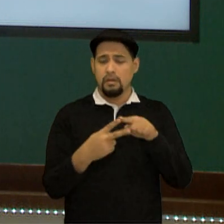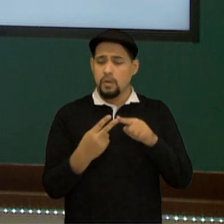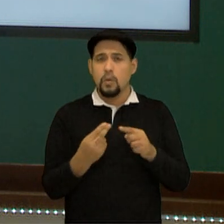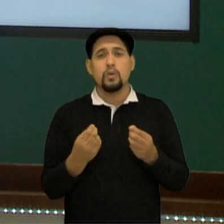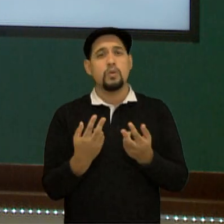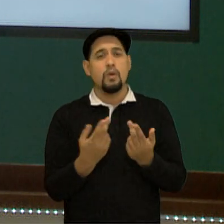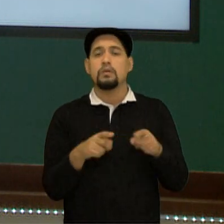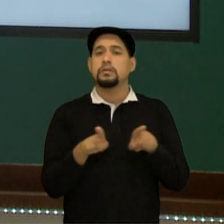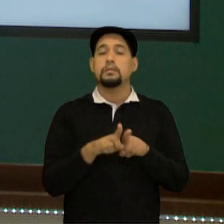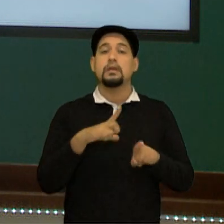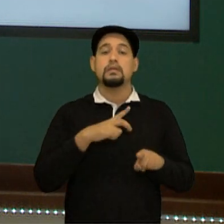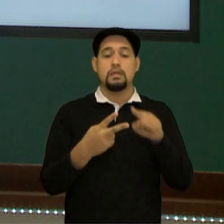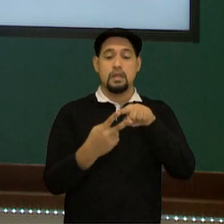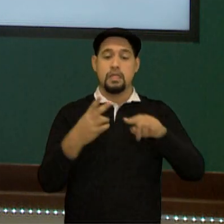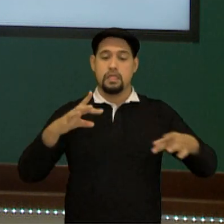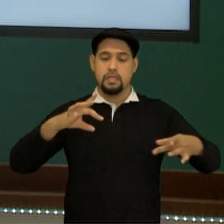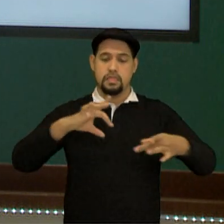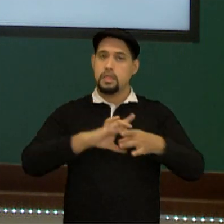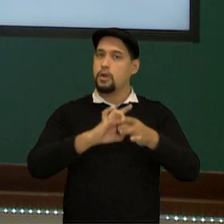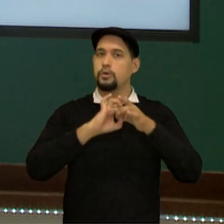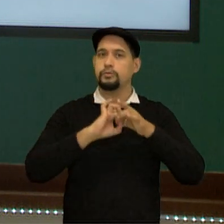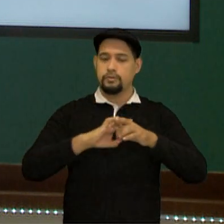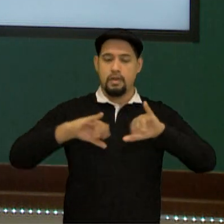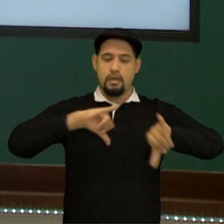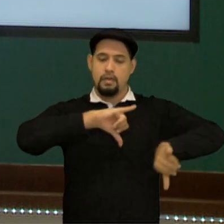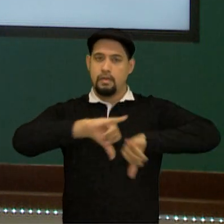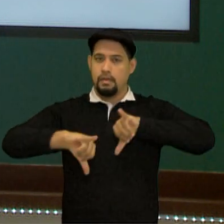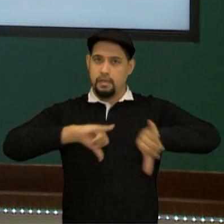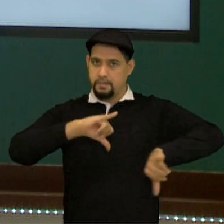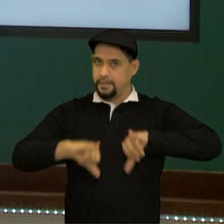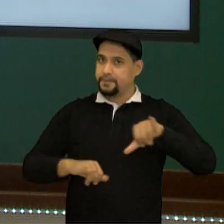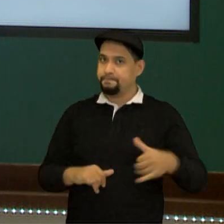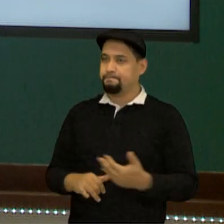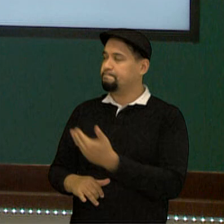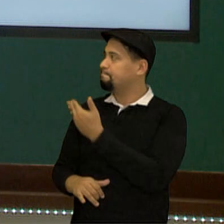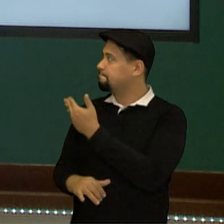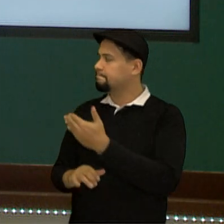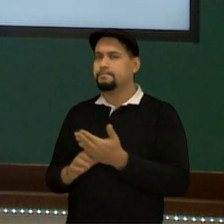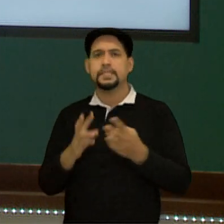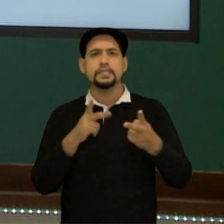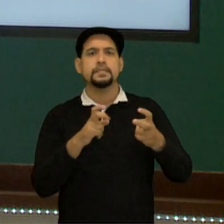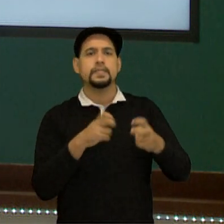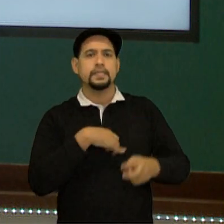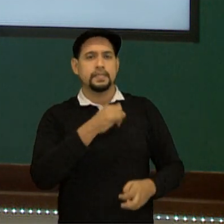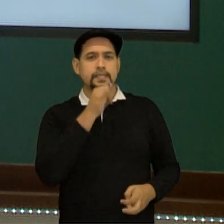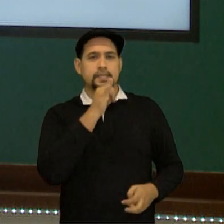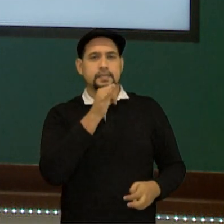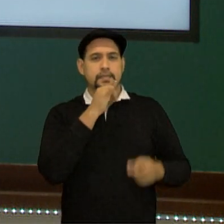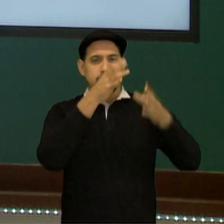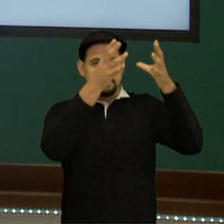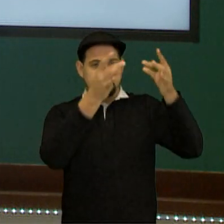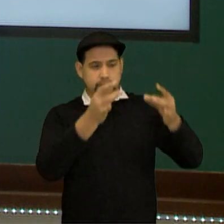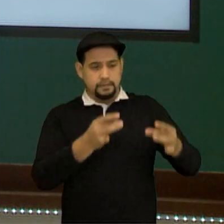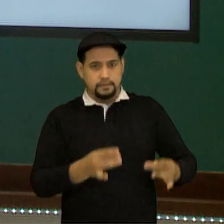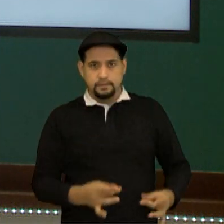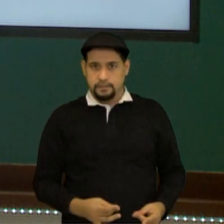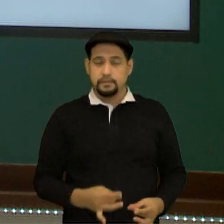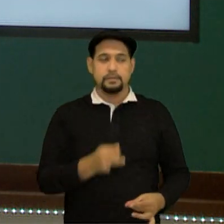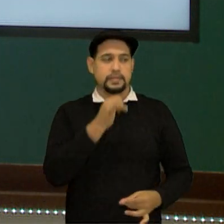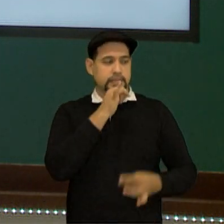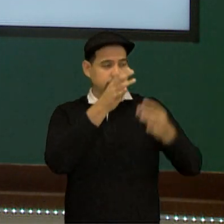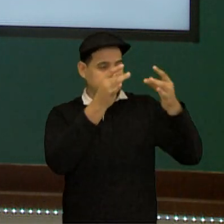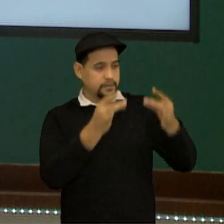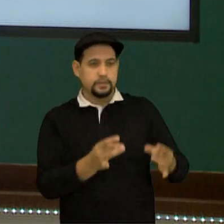porque tem essa dupla ligação química aqui. Vamos ver outros exemplos. Sim, outros